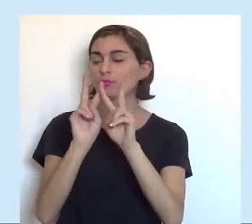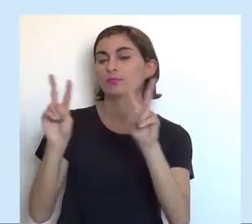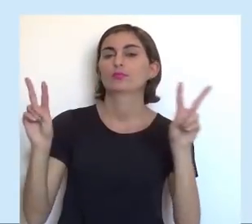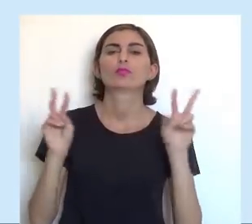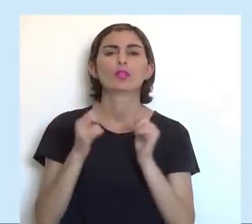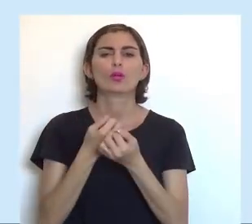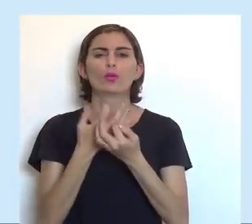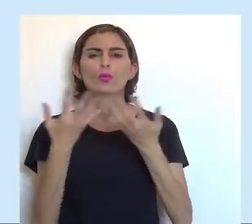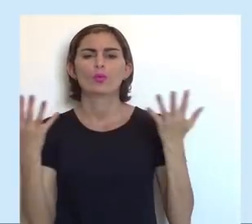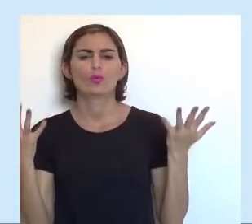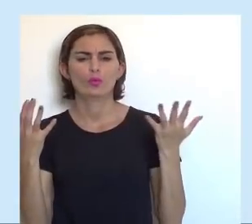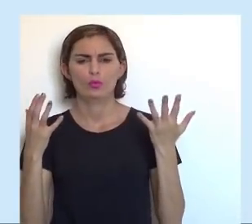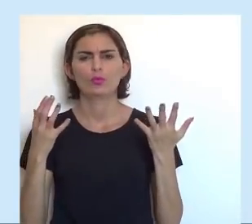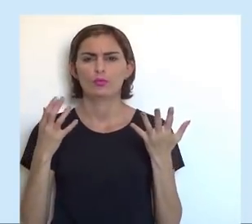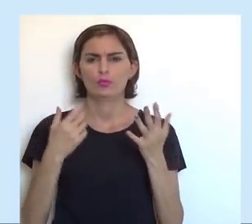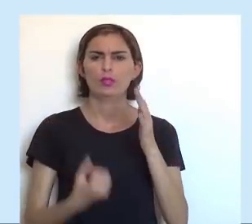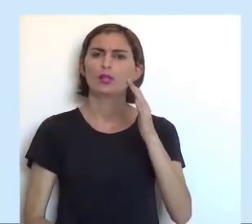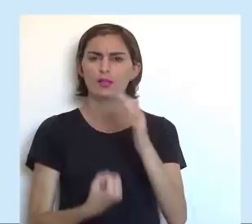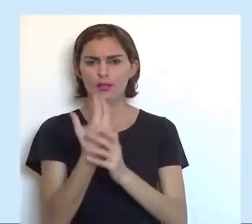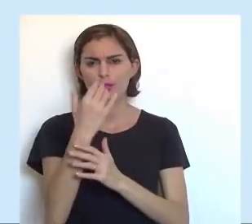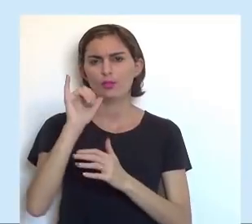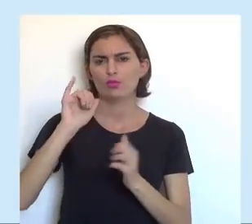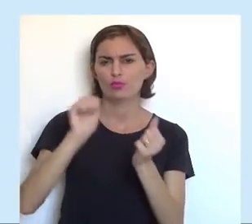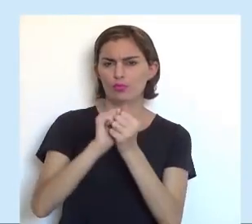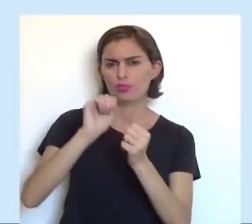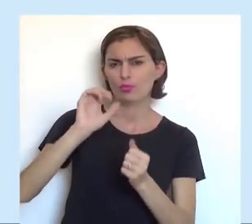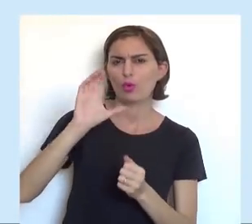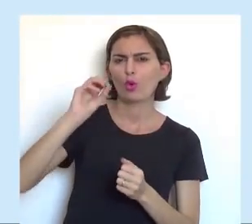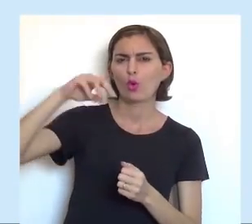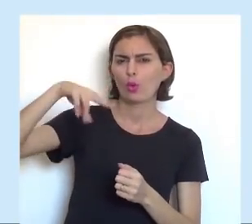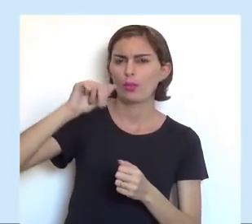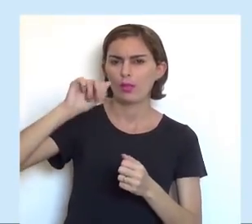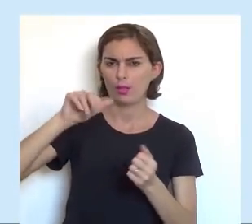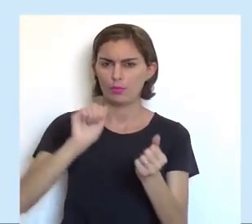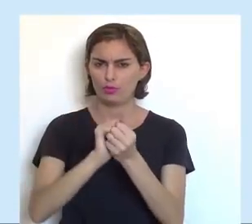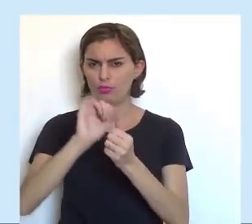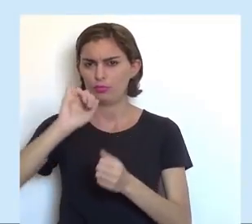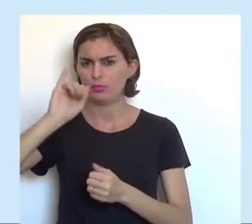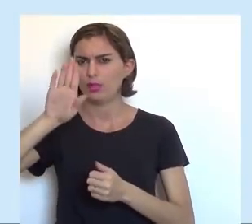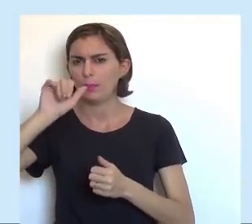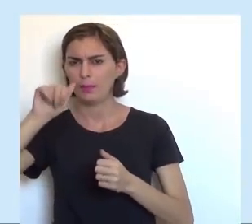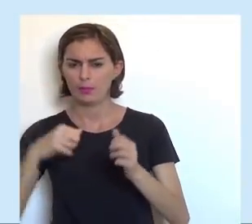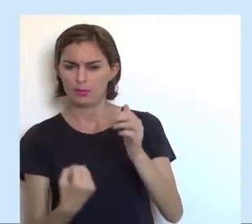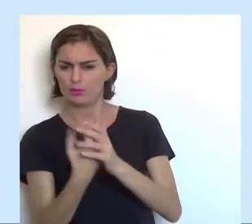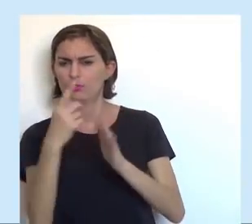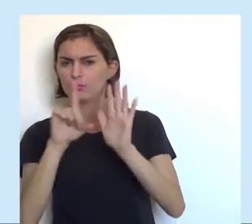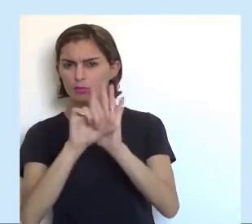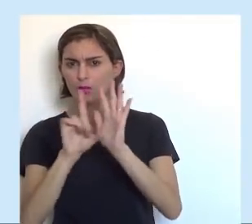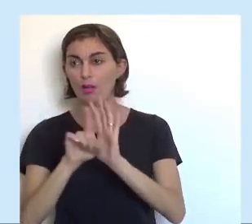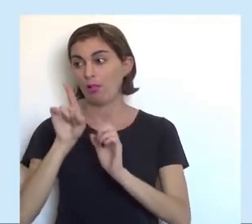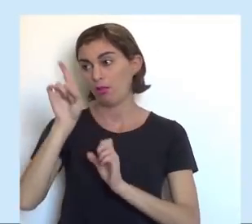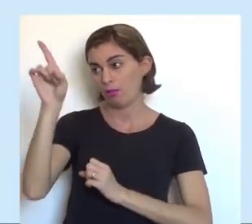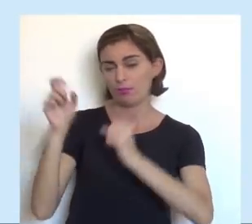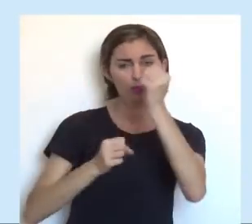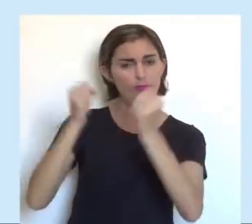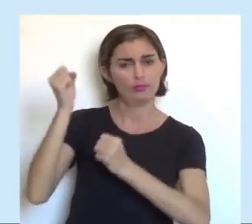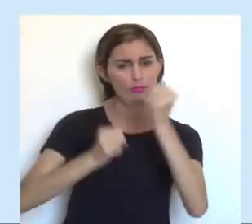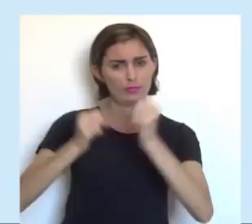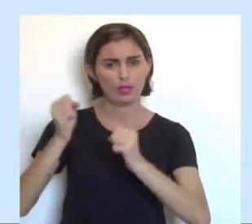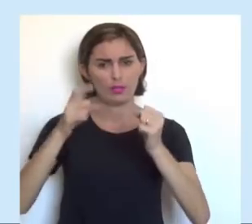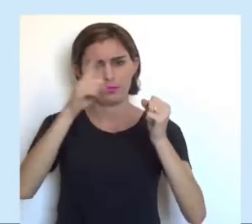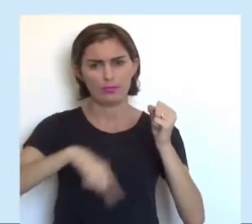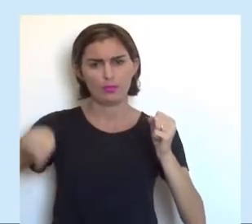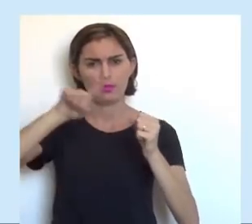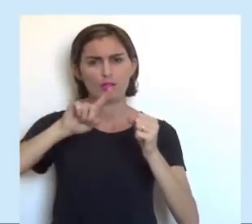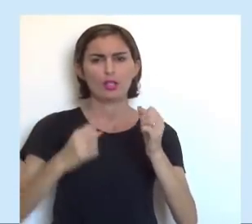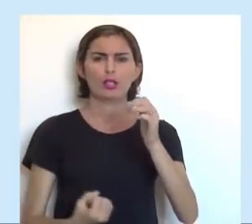presenciamos? Quando o CONAMA criou, junto com o IBAMA, essa lei, essas resoluções, as fabricantes de pneu criaram